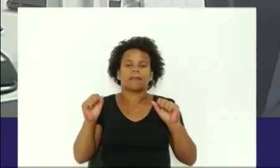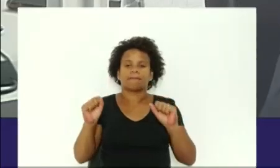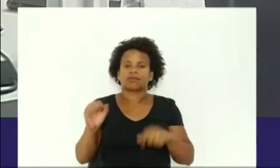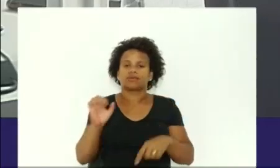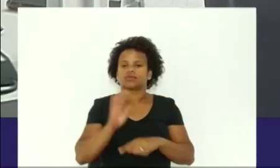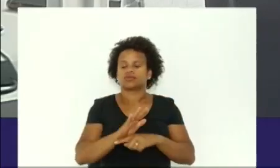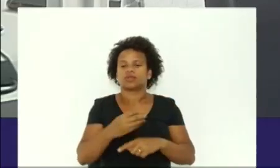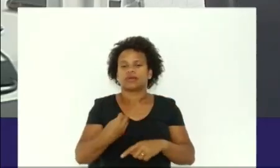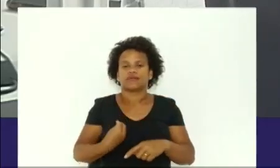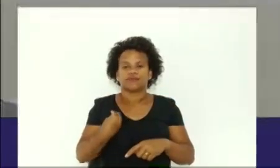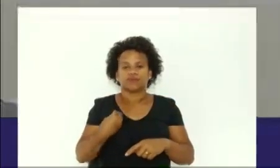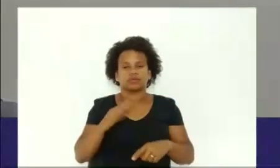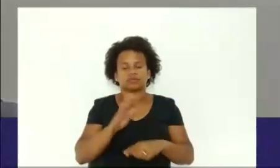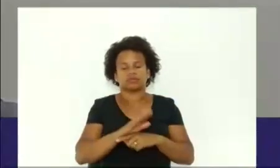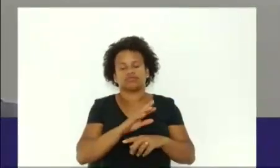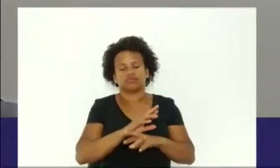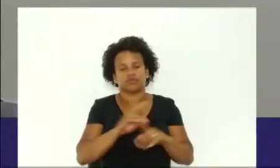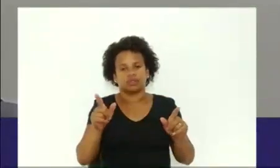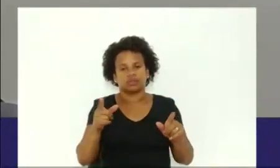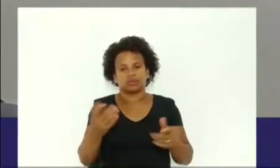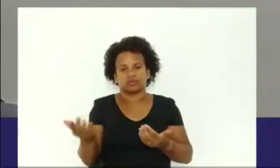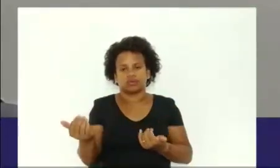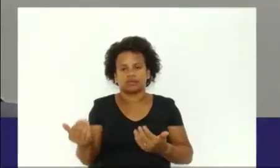nossos jovens.